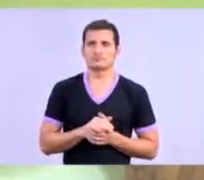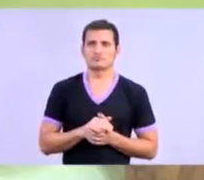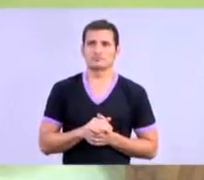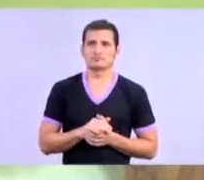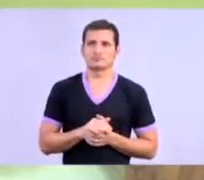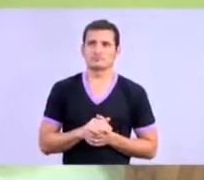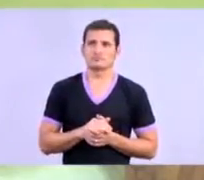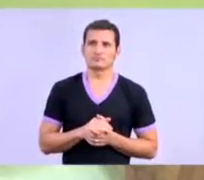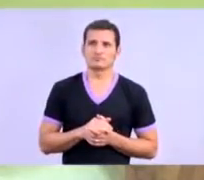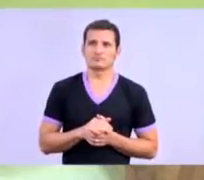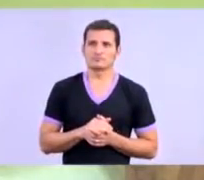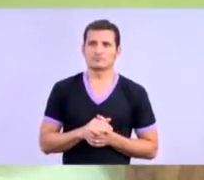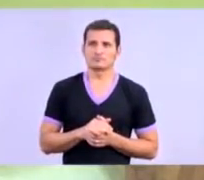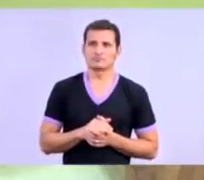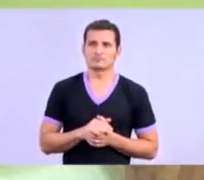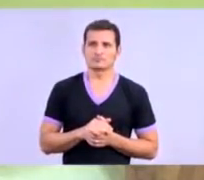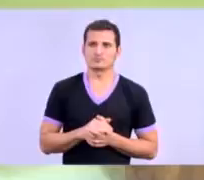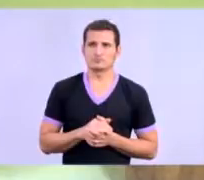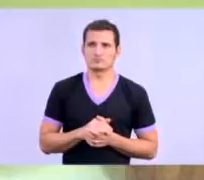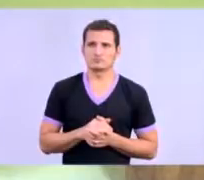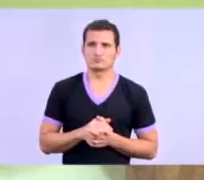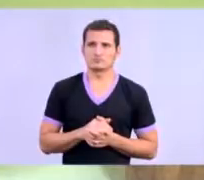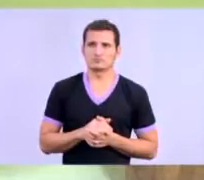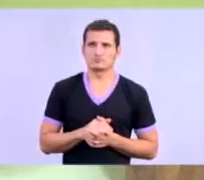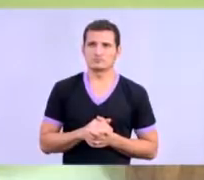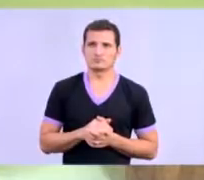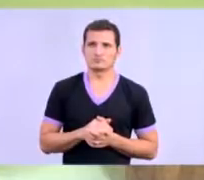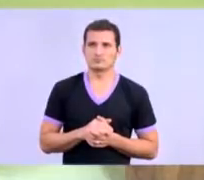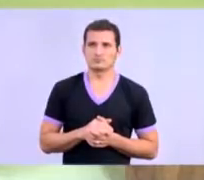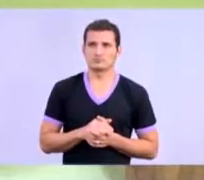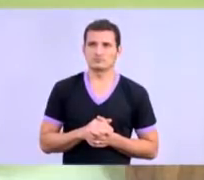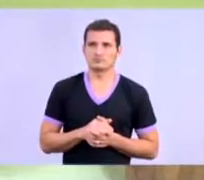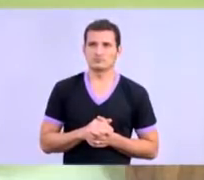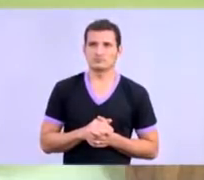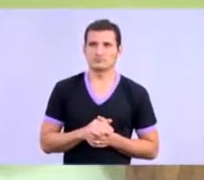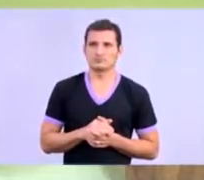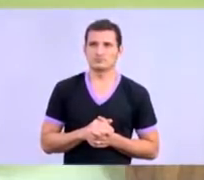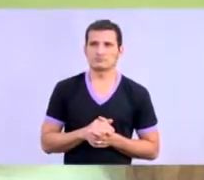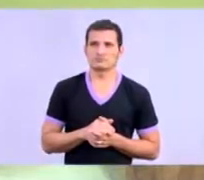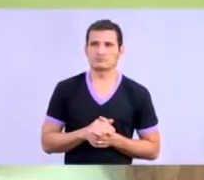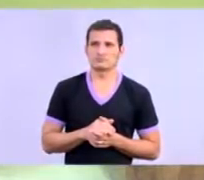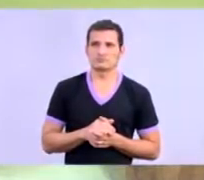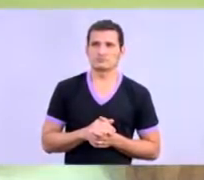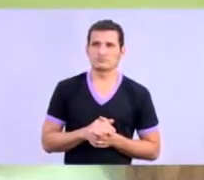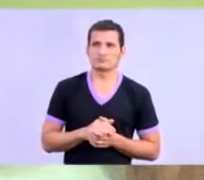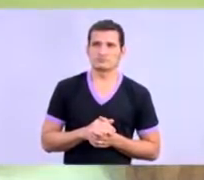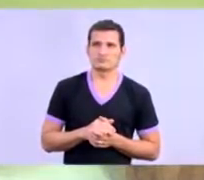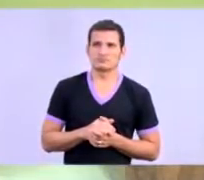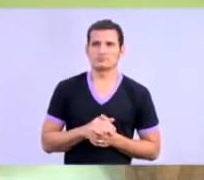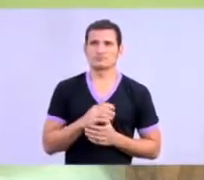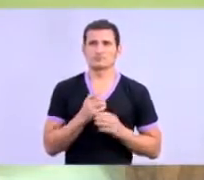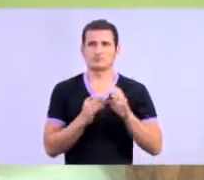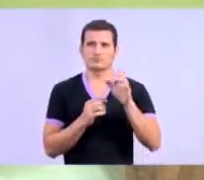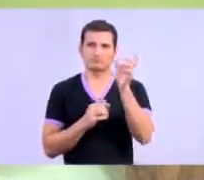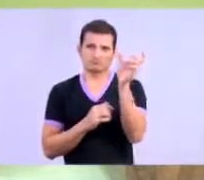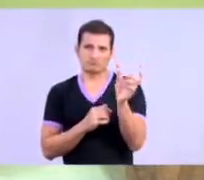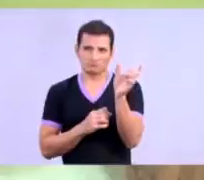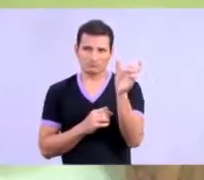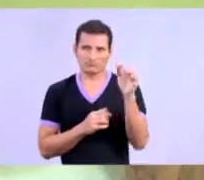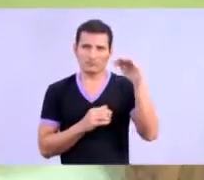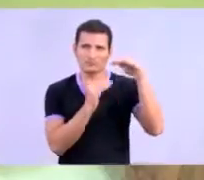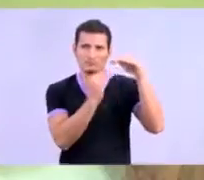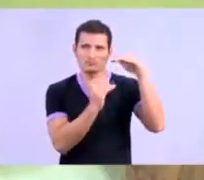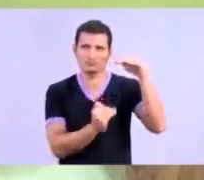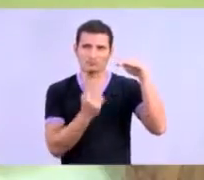interessante que na coluna da esquerda, se você seguir, você vai ver que duas camadas não têm correspondência. Exato.